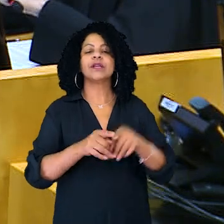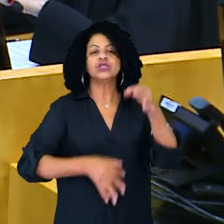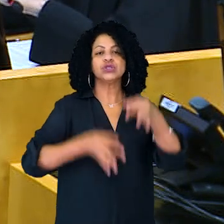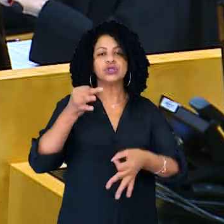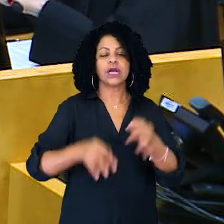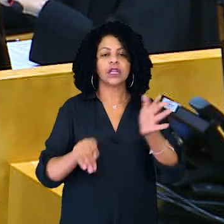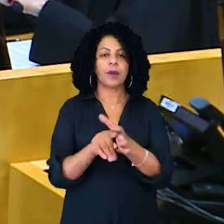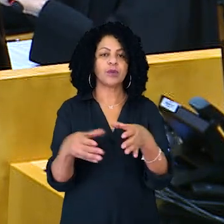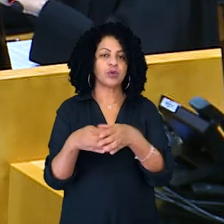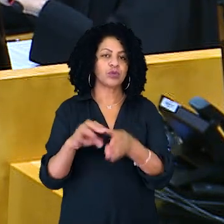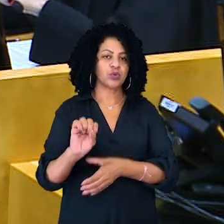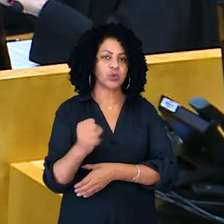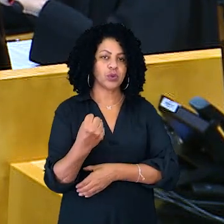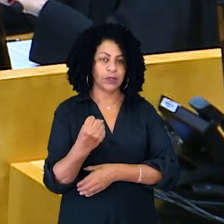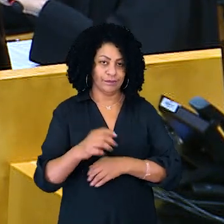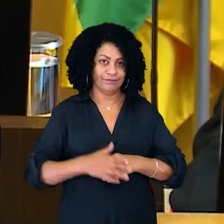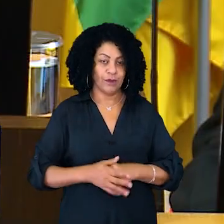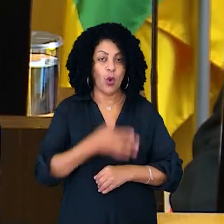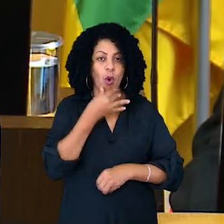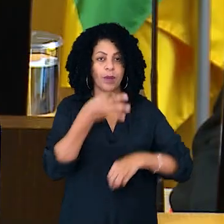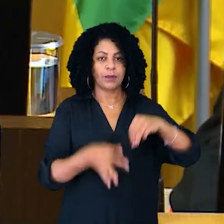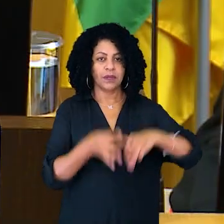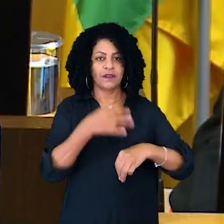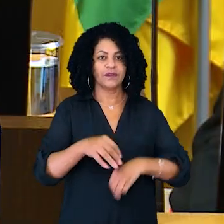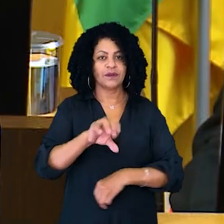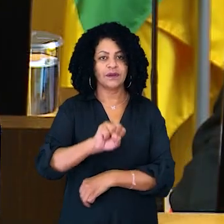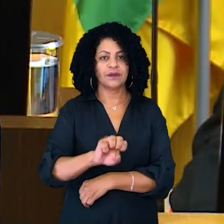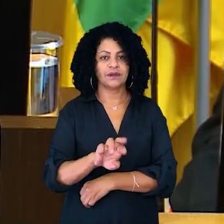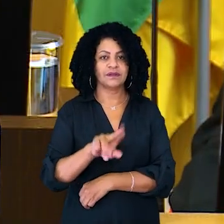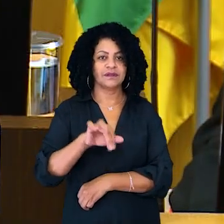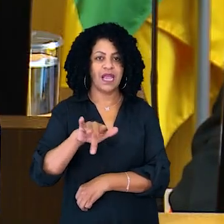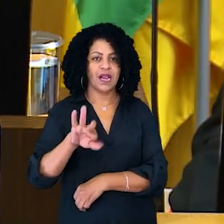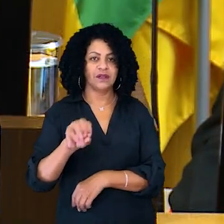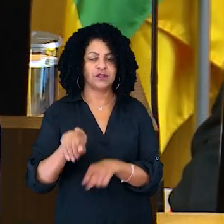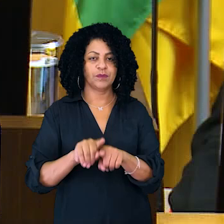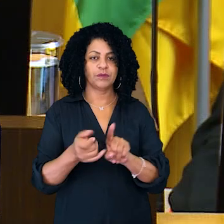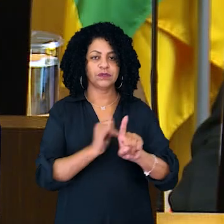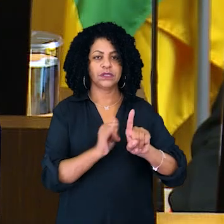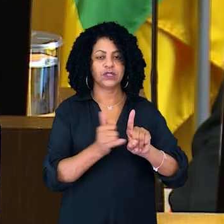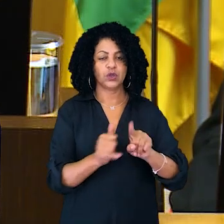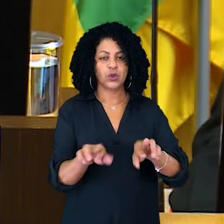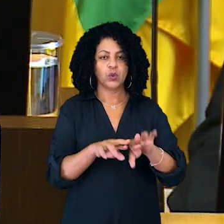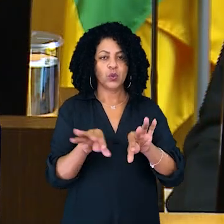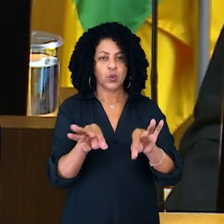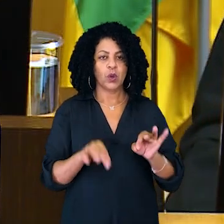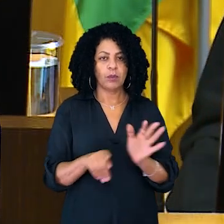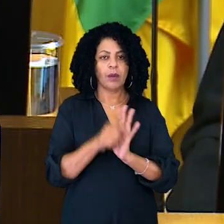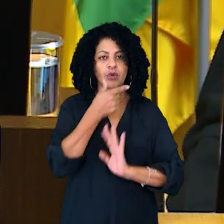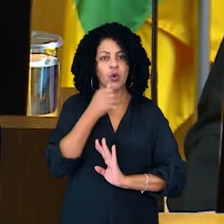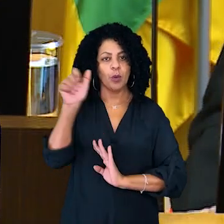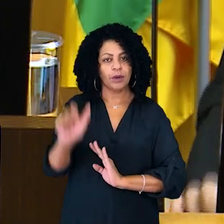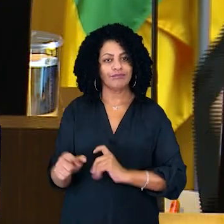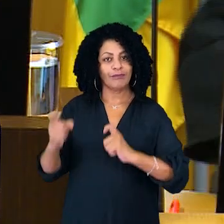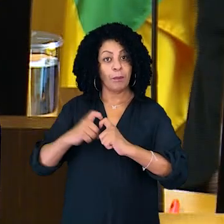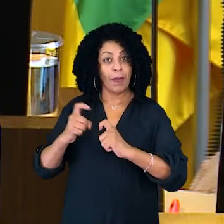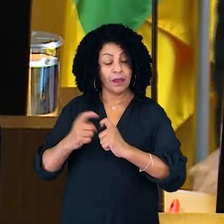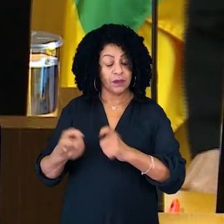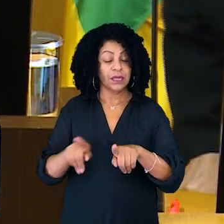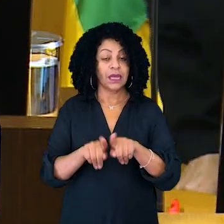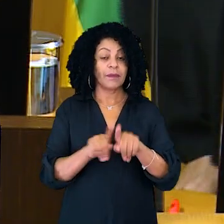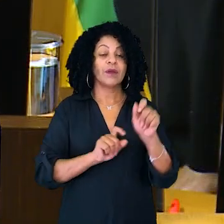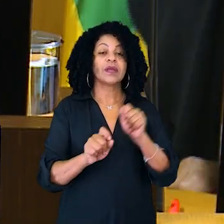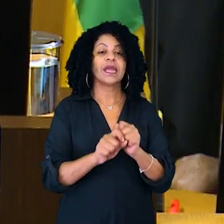foi julgado pela 8ª turma. O ministro Sérgio Martins, relator do recurso de revista do médico, lembrou